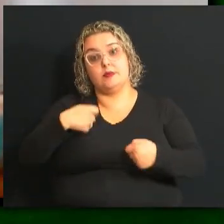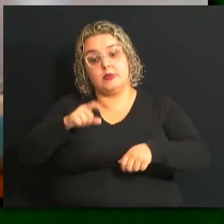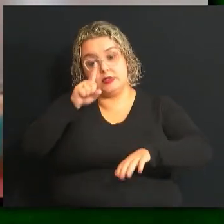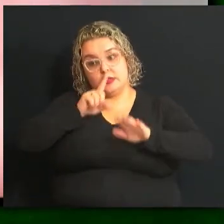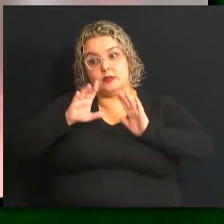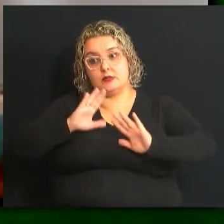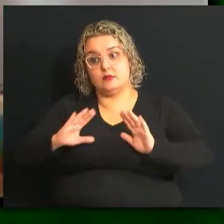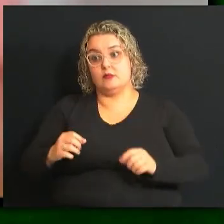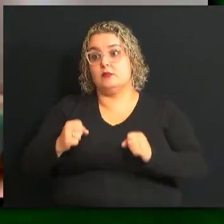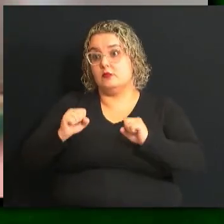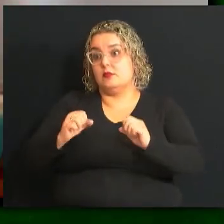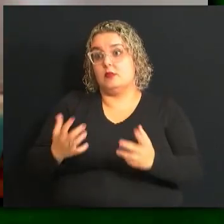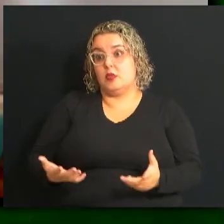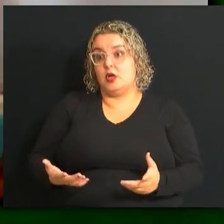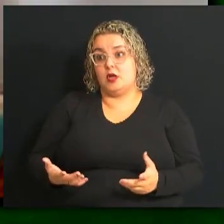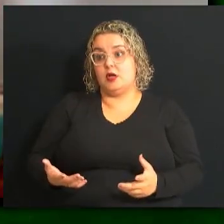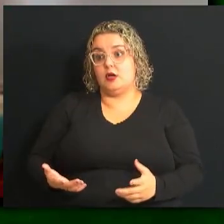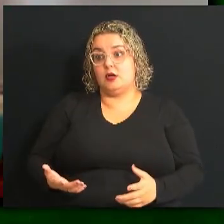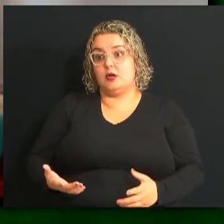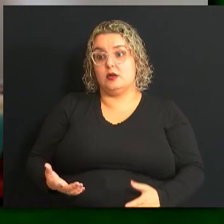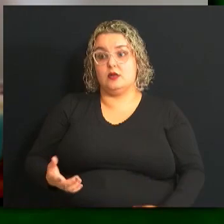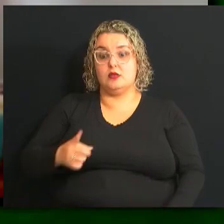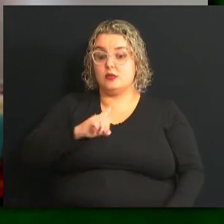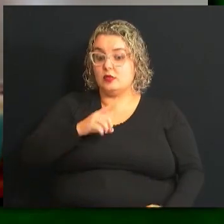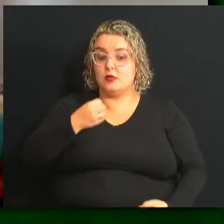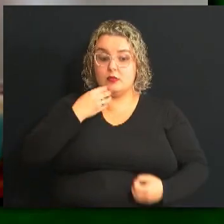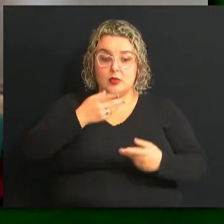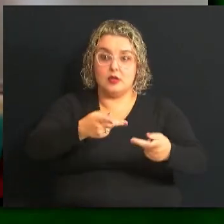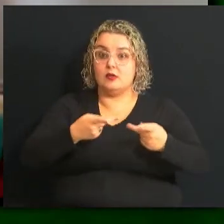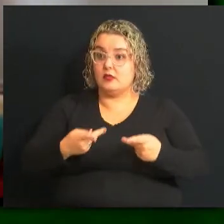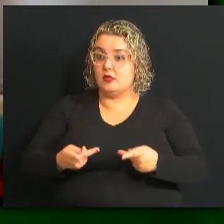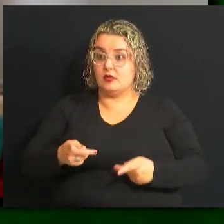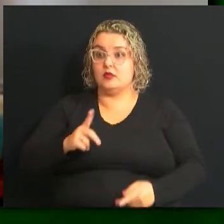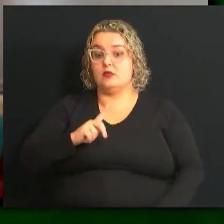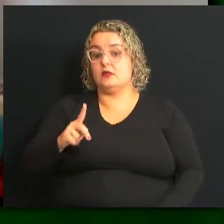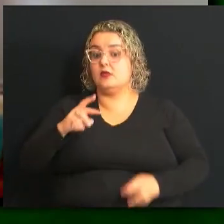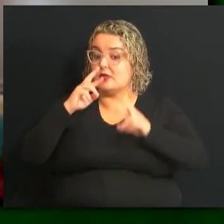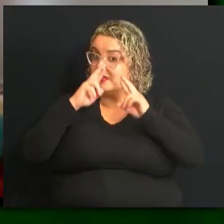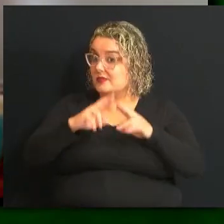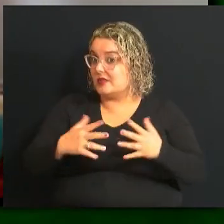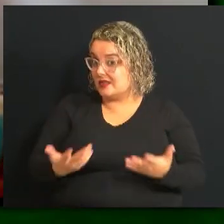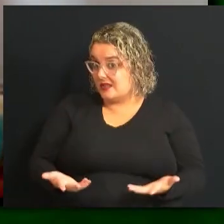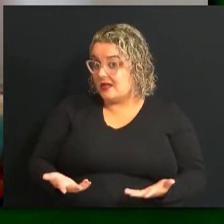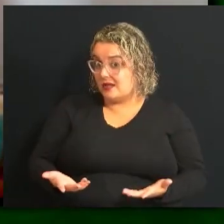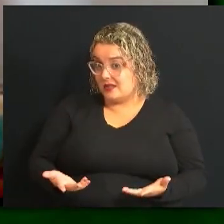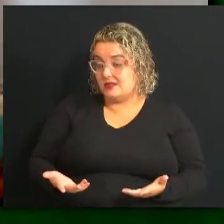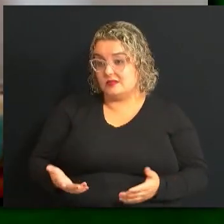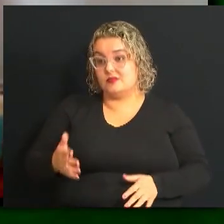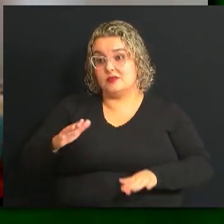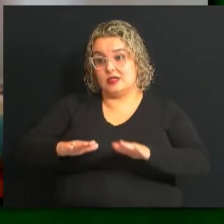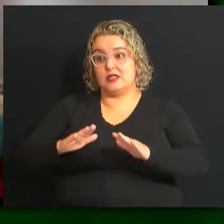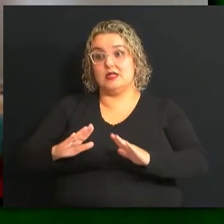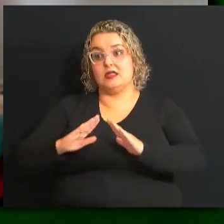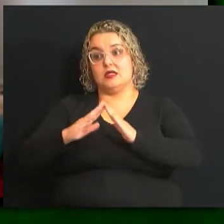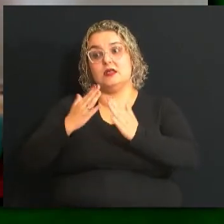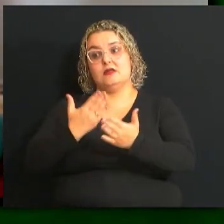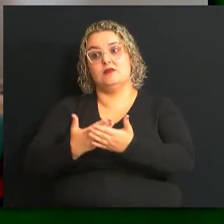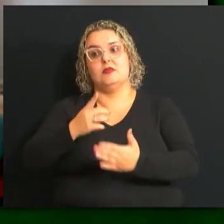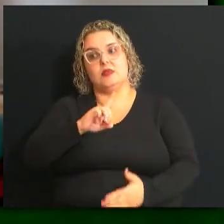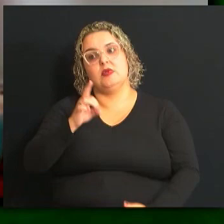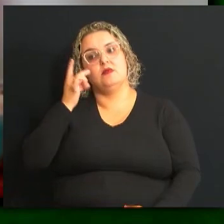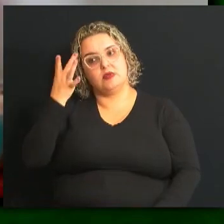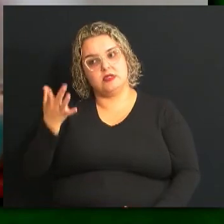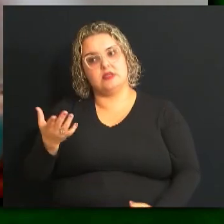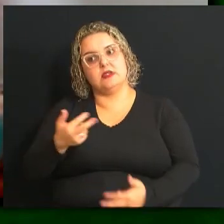ali não muito bem-vindo, não muito considerado, sabe? A escola pode ali não facilitar as coisas